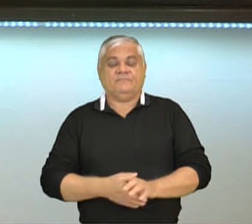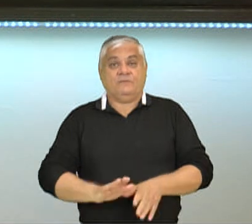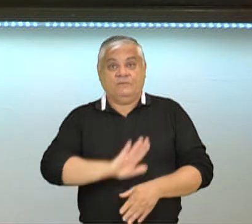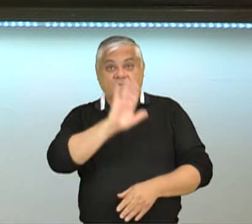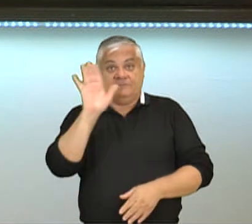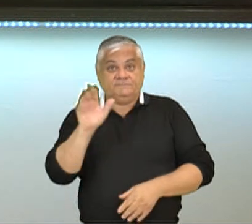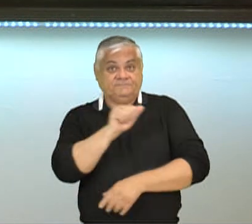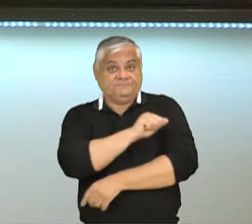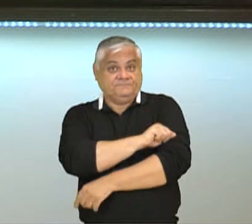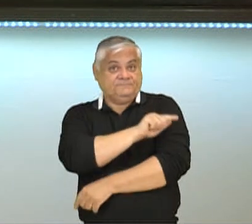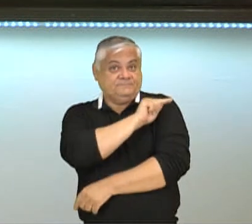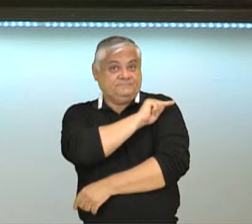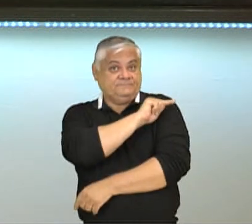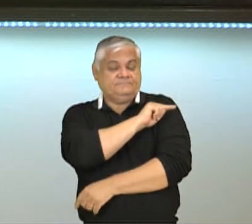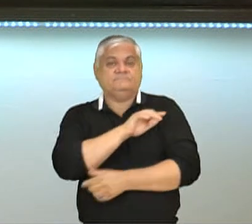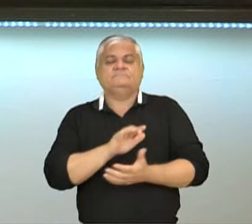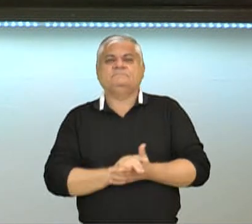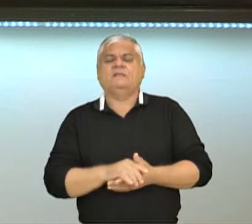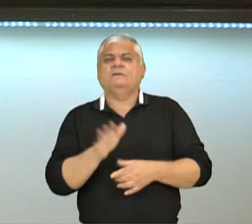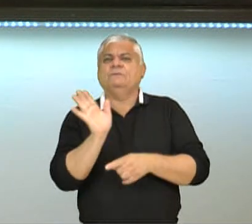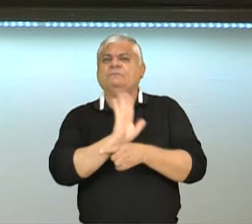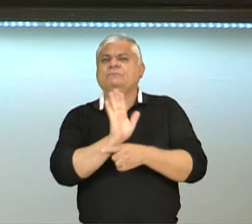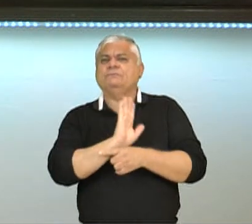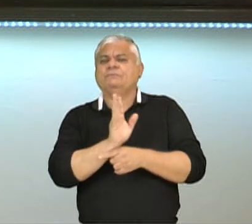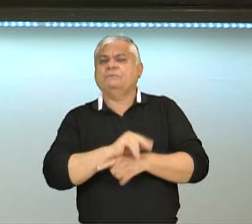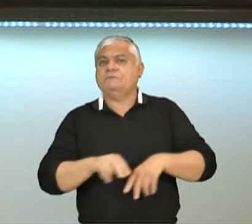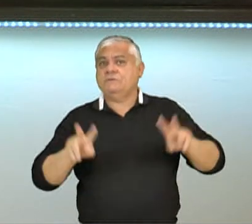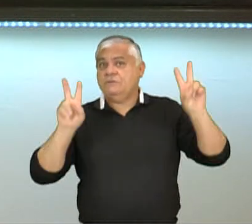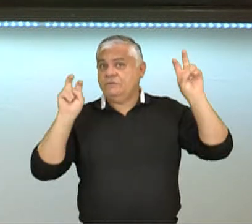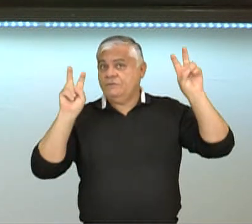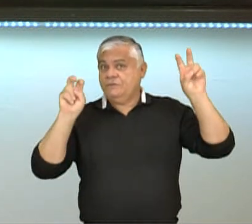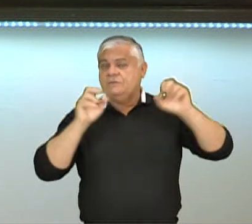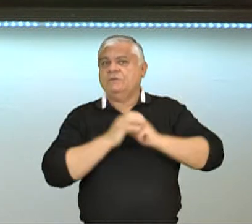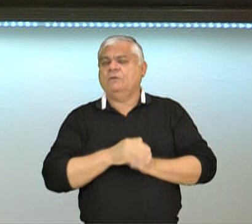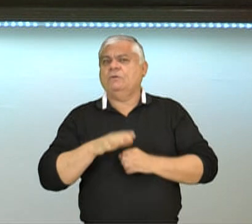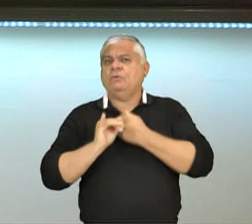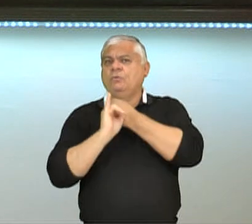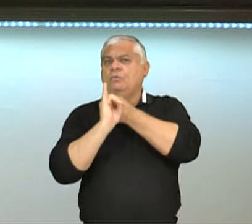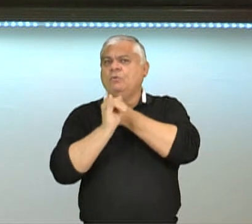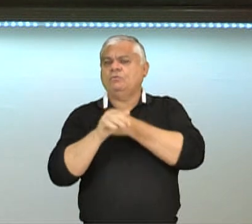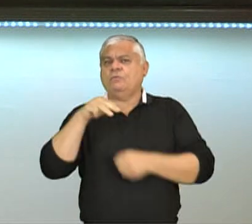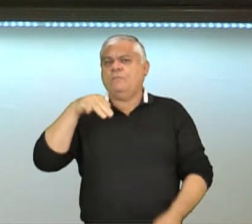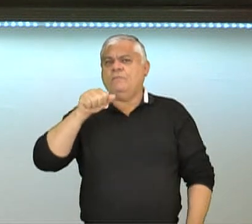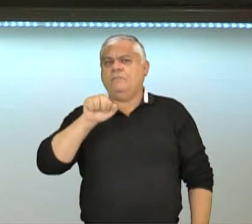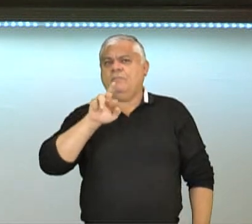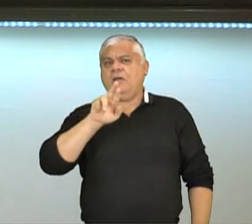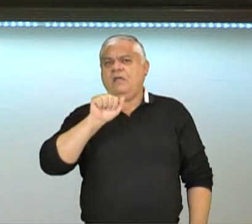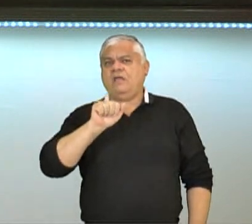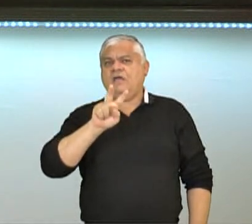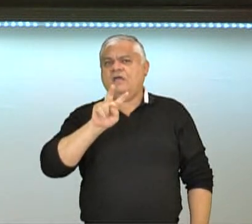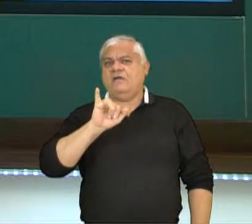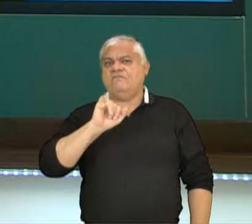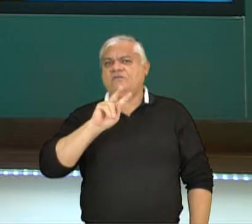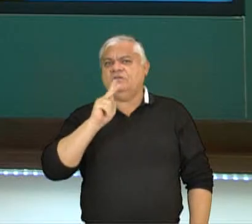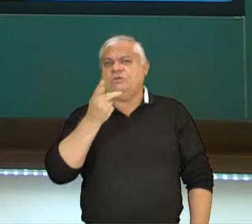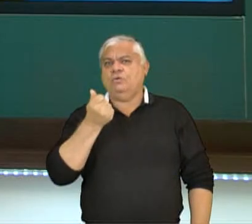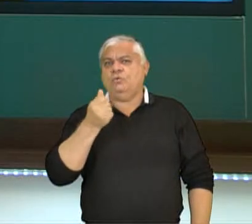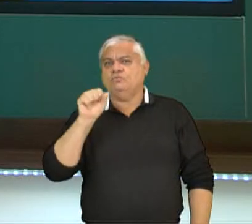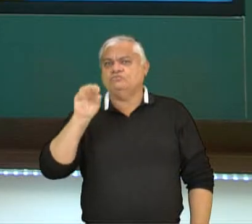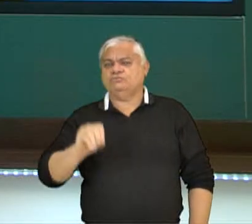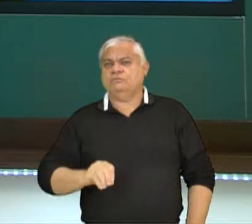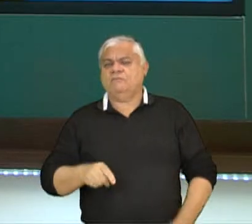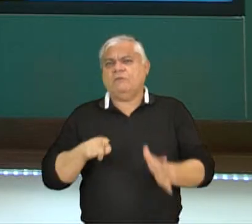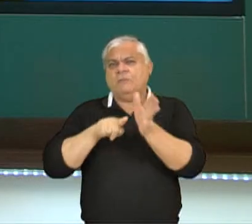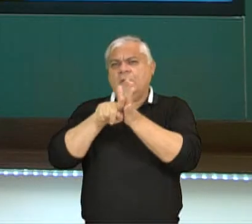Olá, estudantes do 7º ano. Neste vídeo vamos falar sobre conto maravilhoso. Vamos analisar com mais